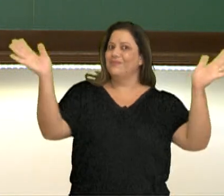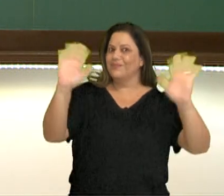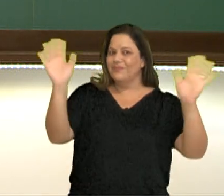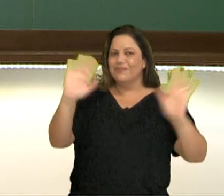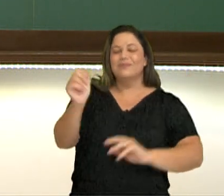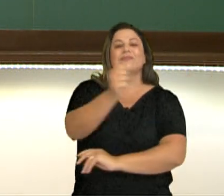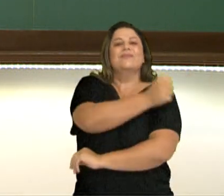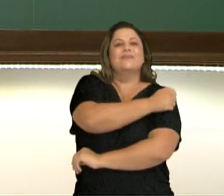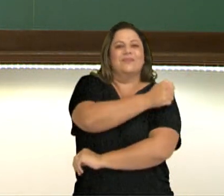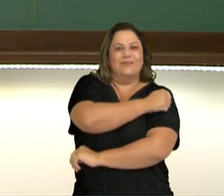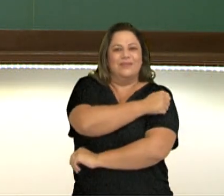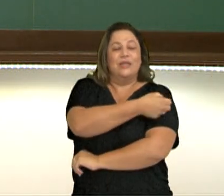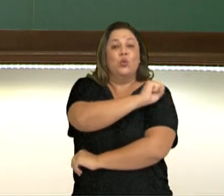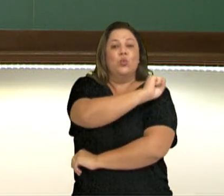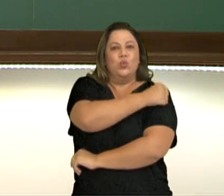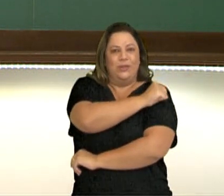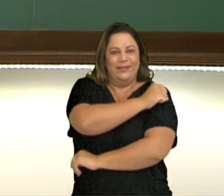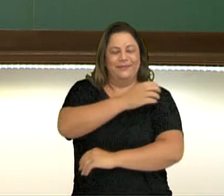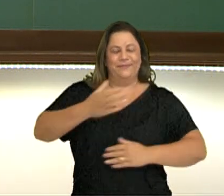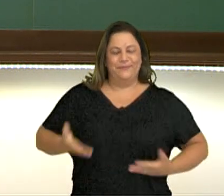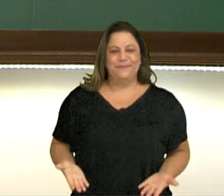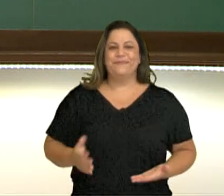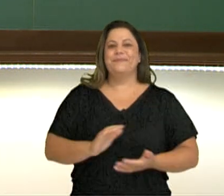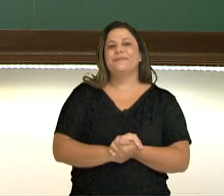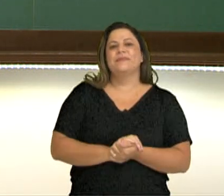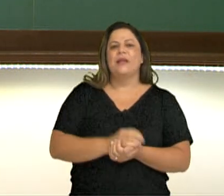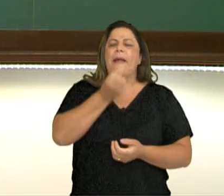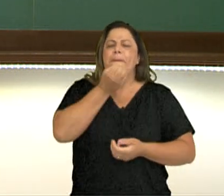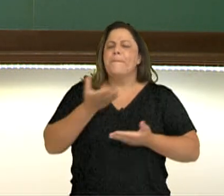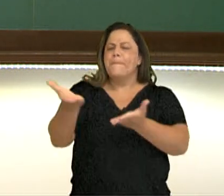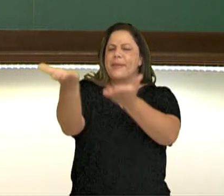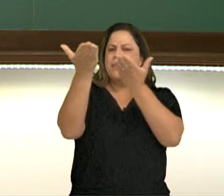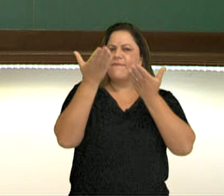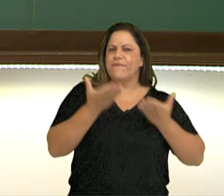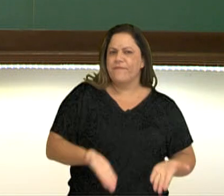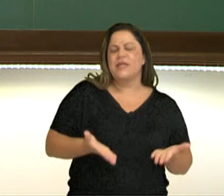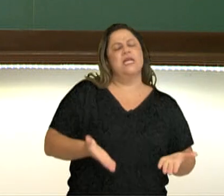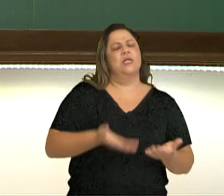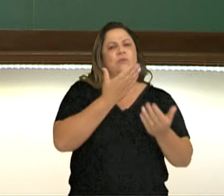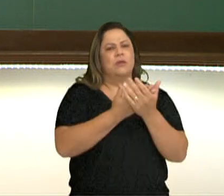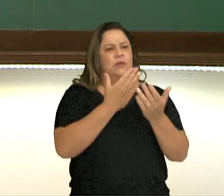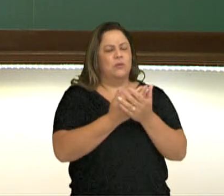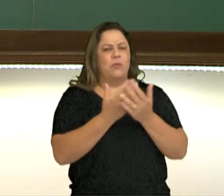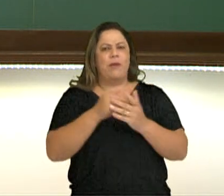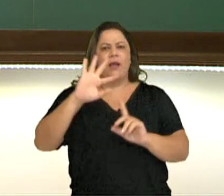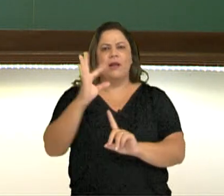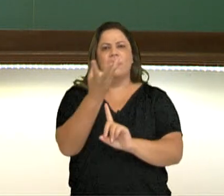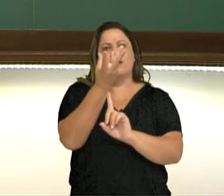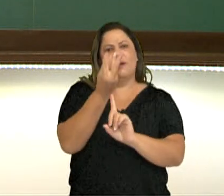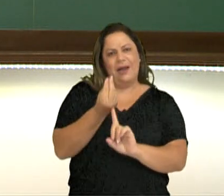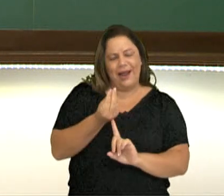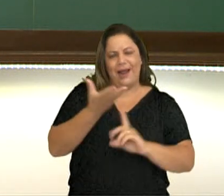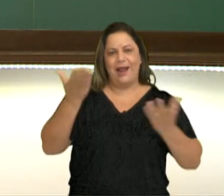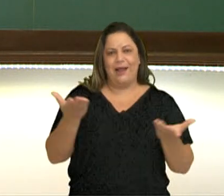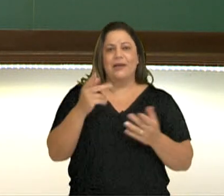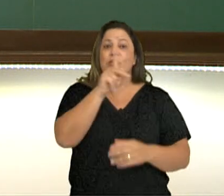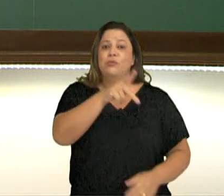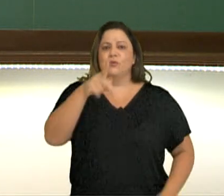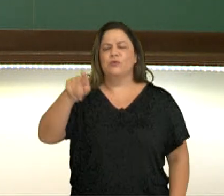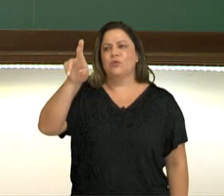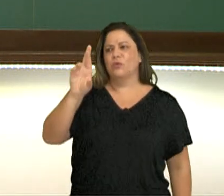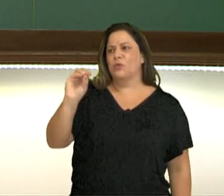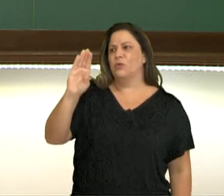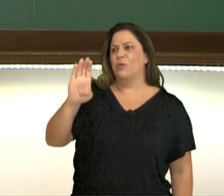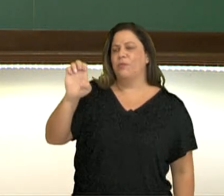Olá, estudantes do 8º ano. Sejam bem-vindos a mais uma aula de arte. Eu sou o professor Roberval